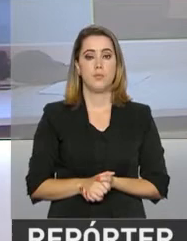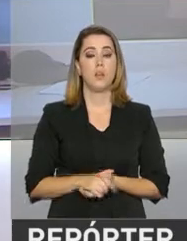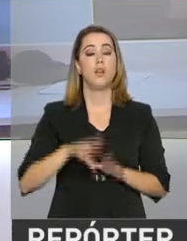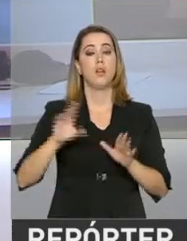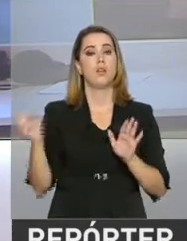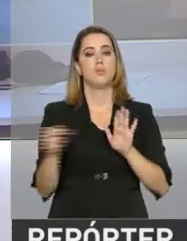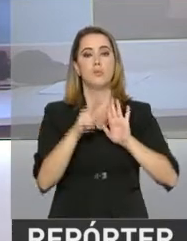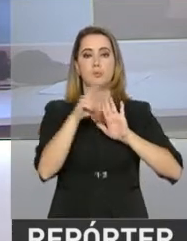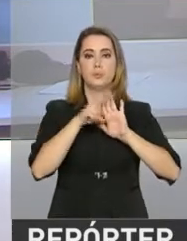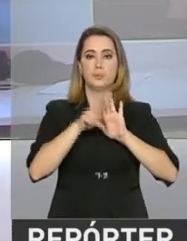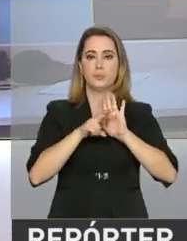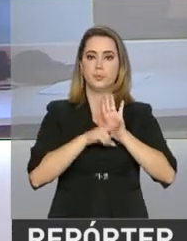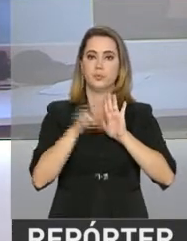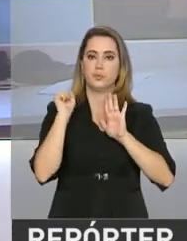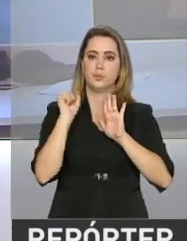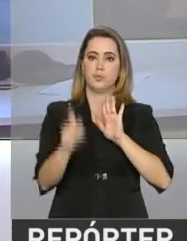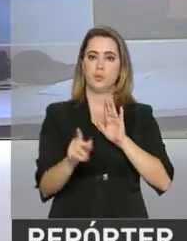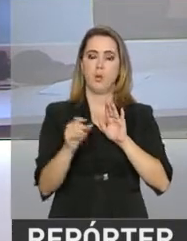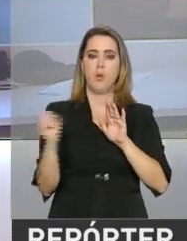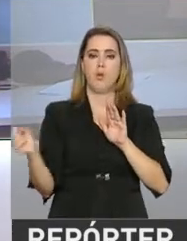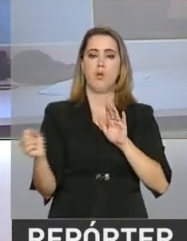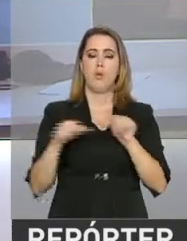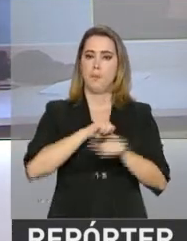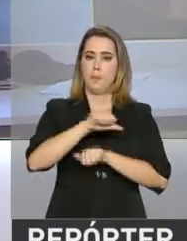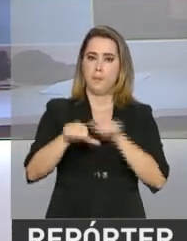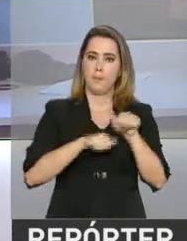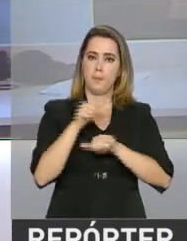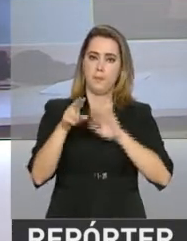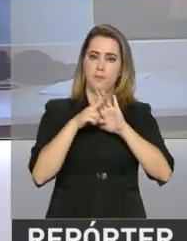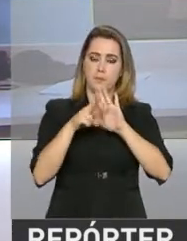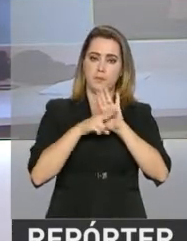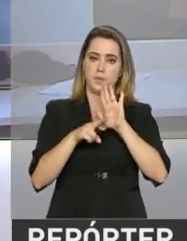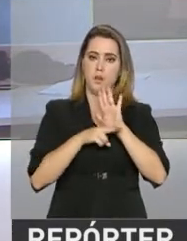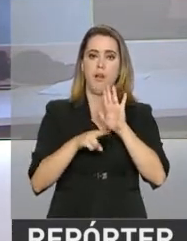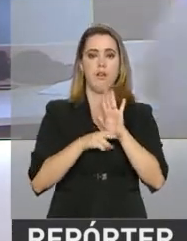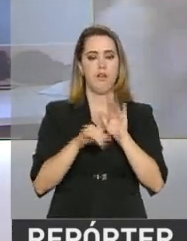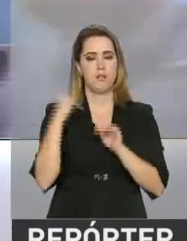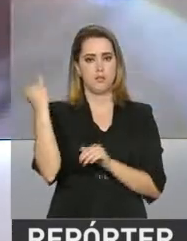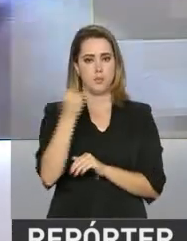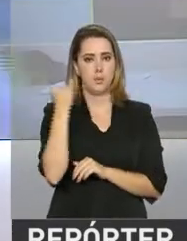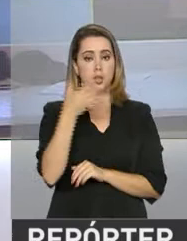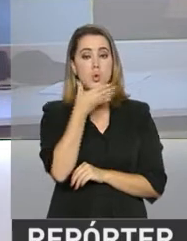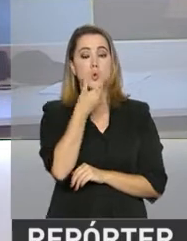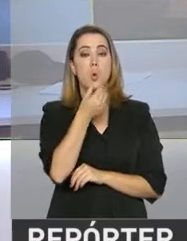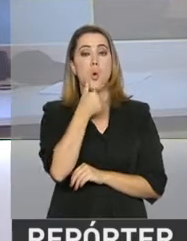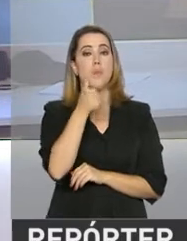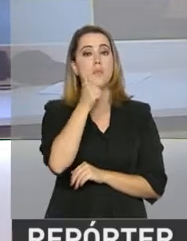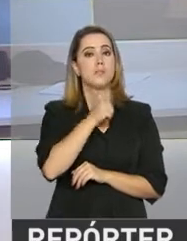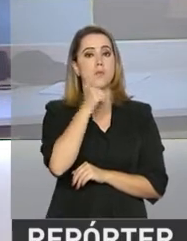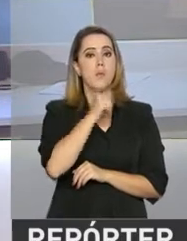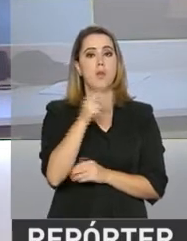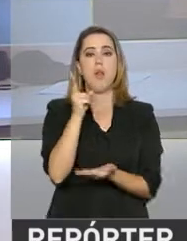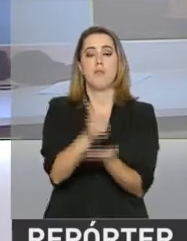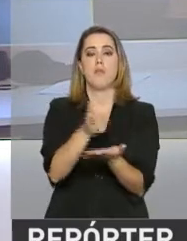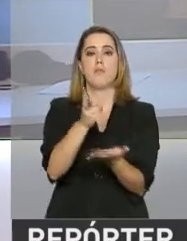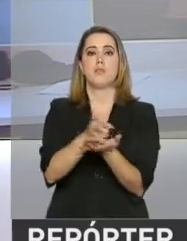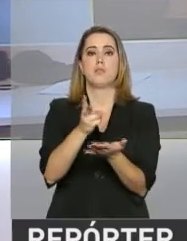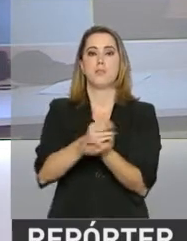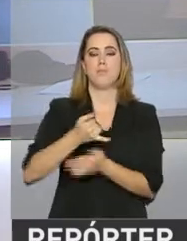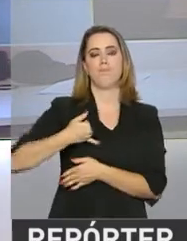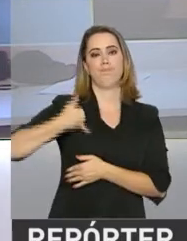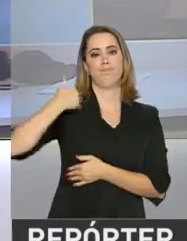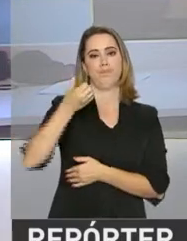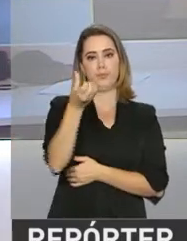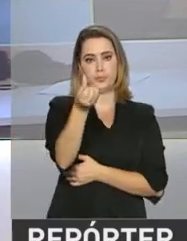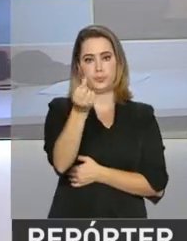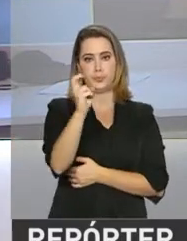da Previdência Social muda regras importantes. Homens e mulheres vão se aposentar com uma mesma idade mínima, 65